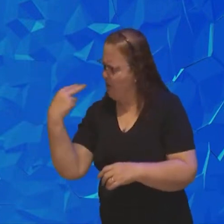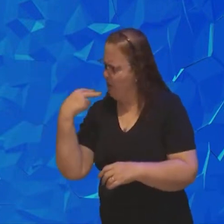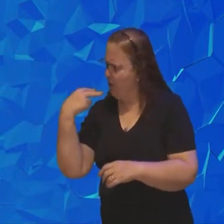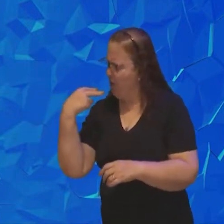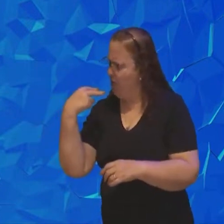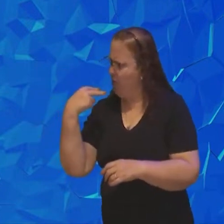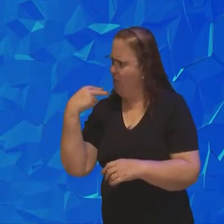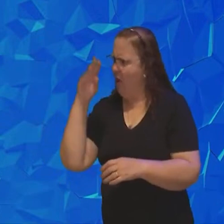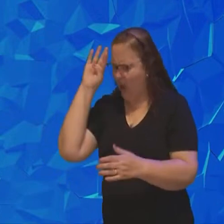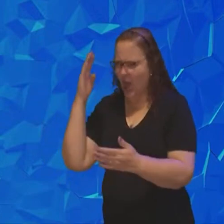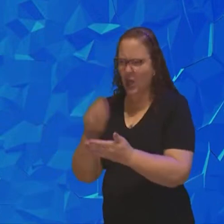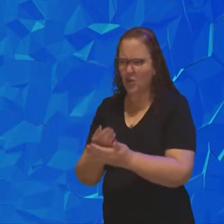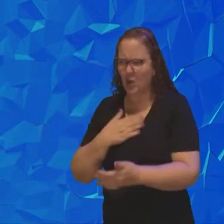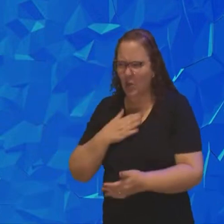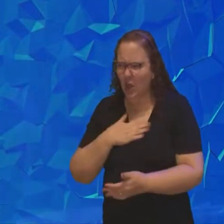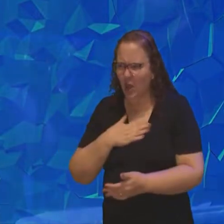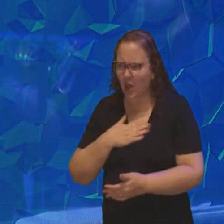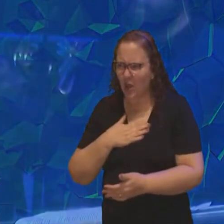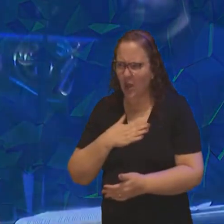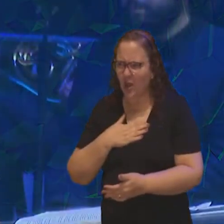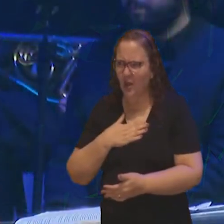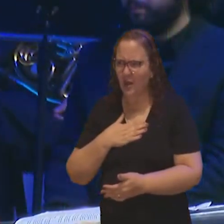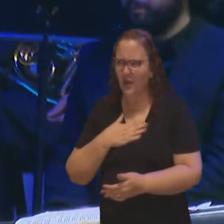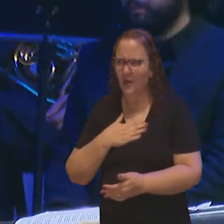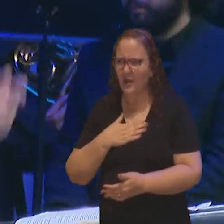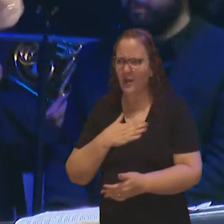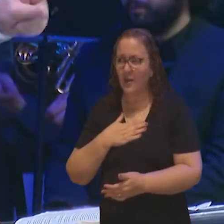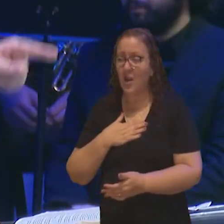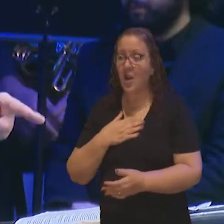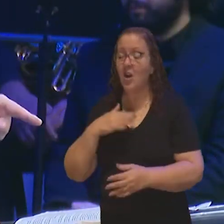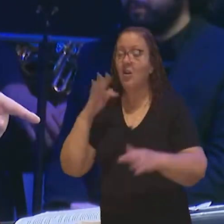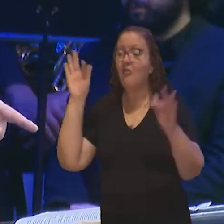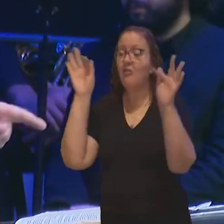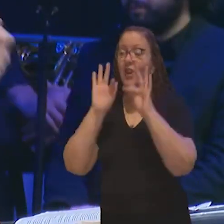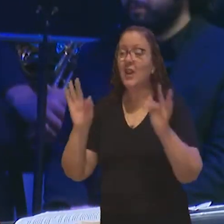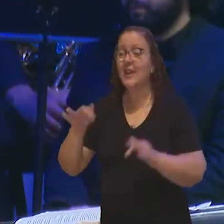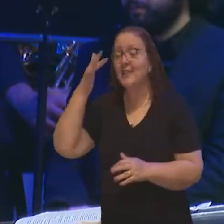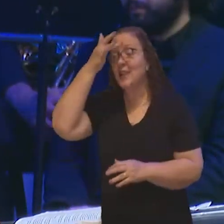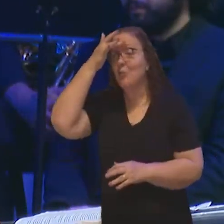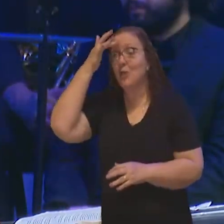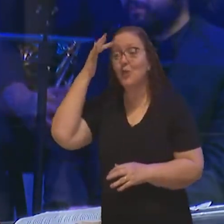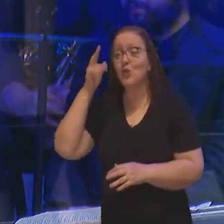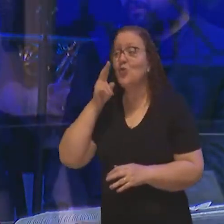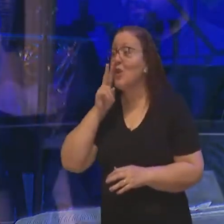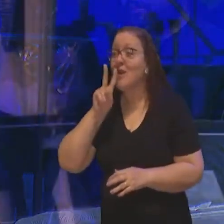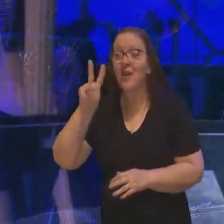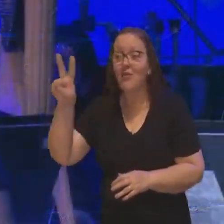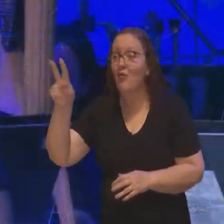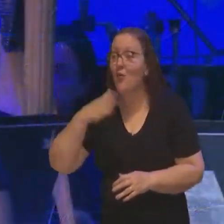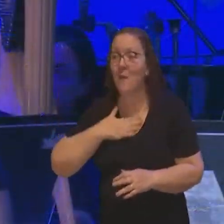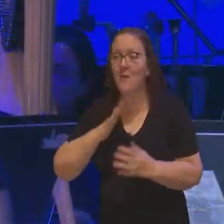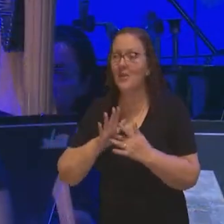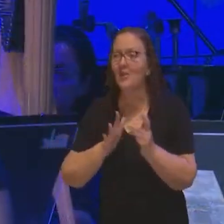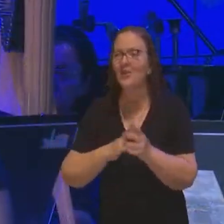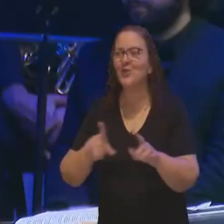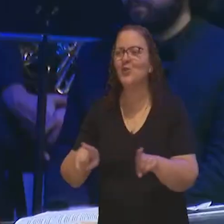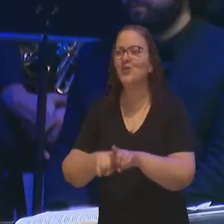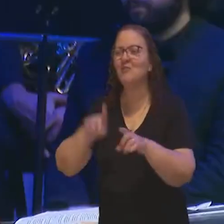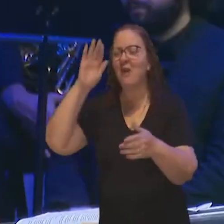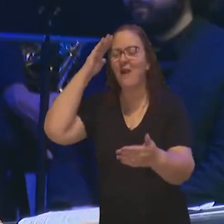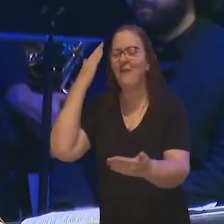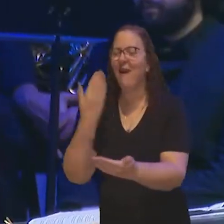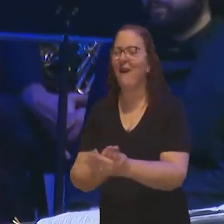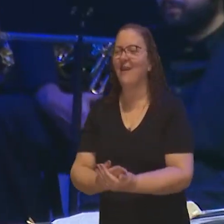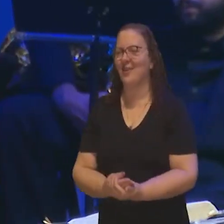bem-aventurados os que não viram e creram. Ele está falando a respeito de quem? De mim e de você, que não vimos, não estávamos